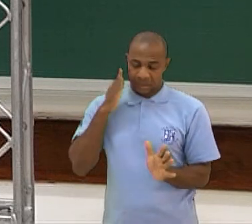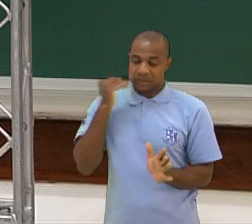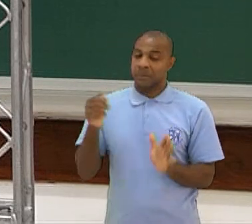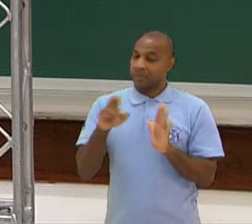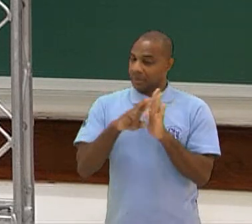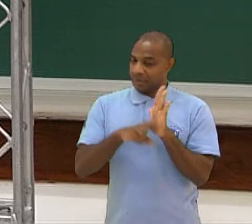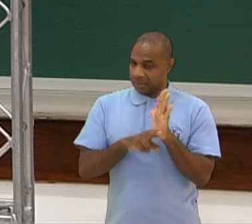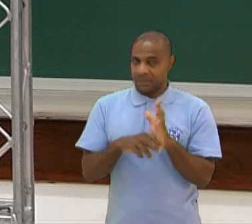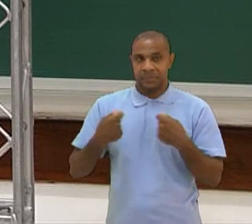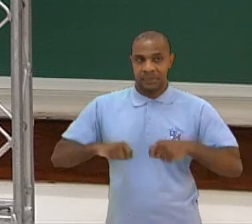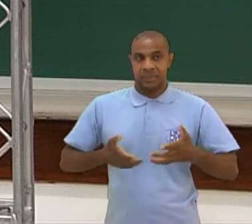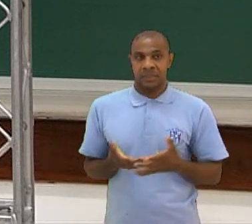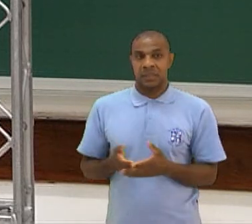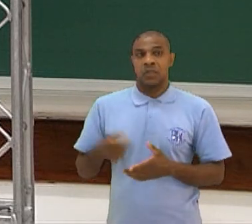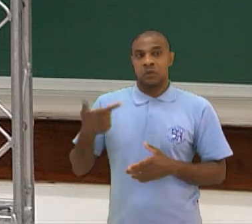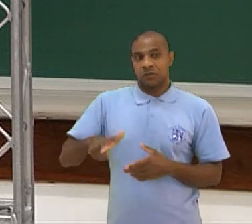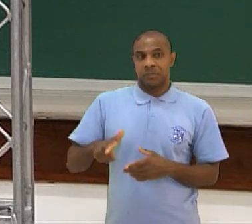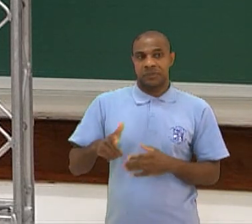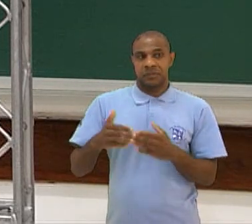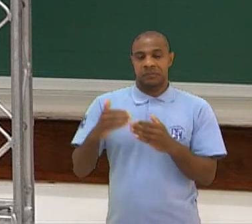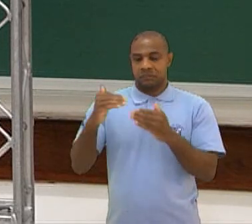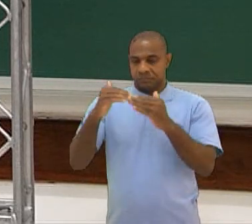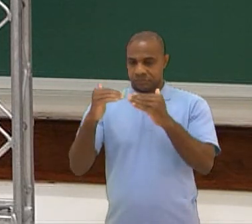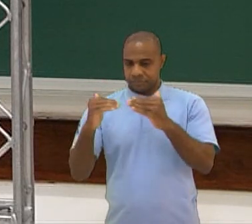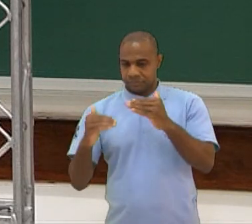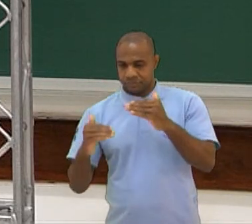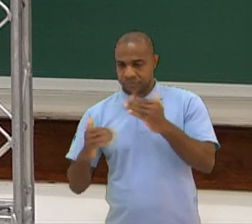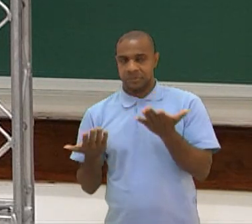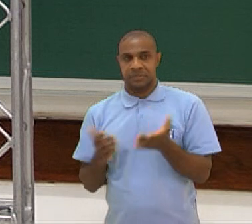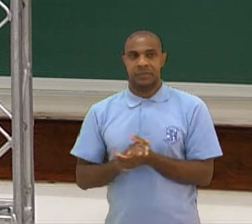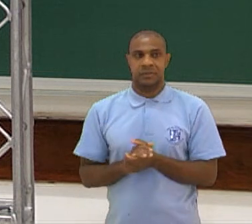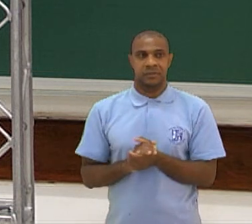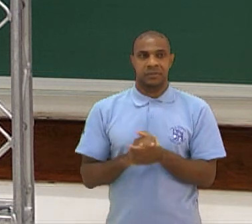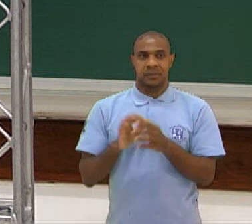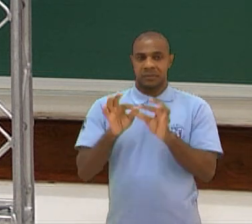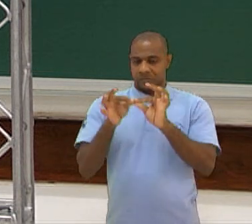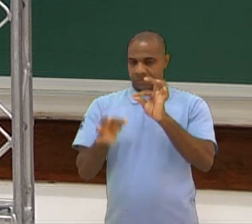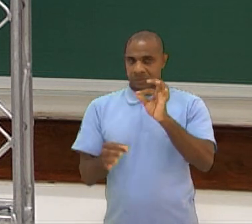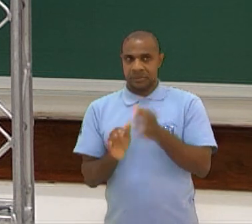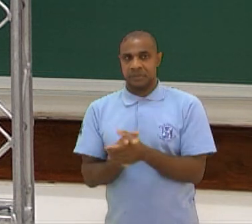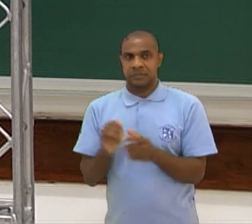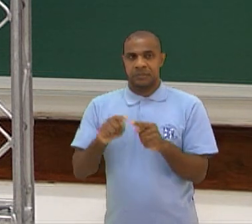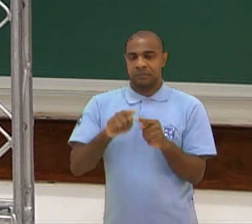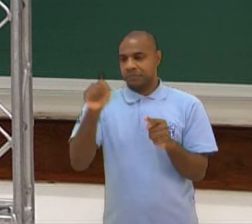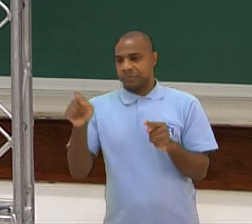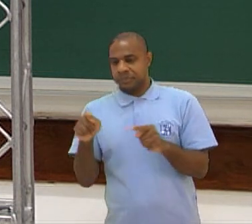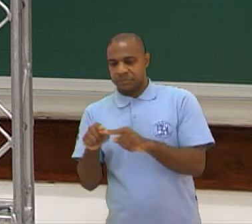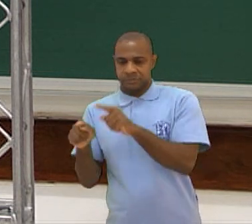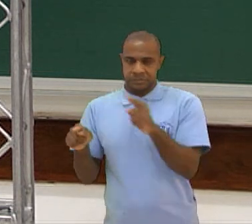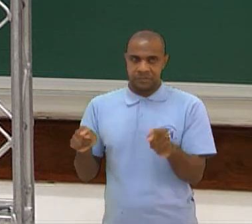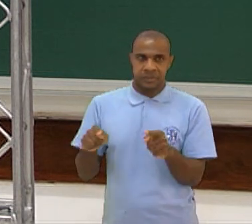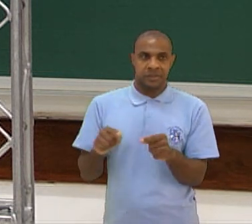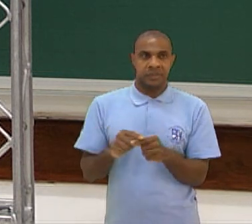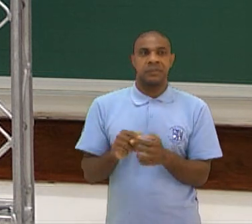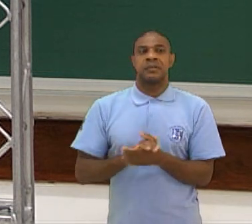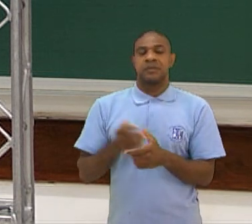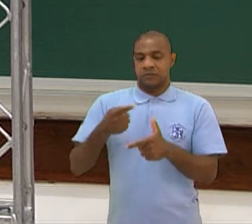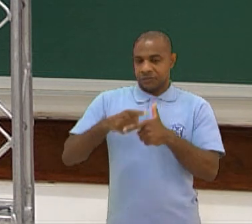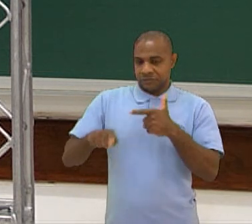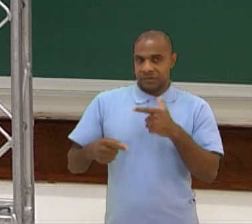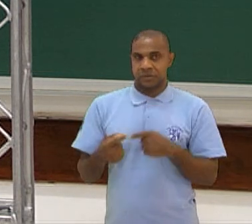2. 1 vezes 3 vezes K, 3K, sinal trocado, menos 3K. Iguala isso a 0, por quê?